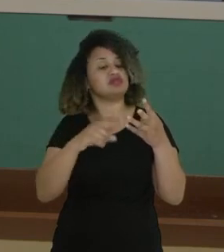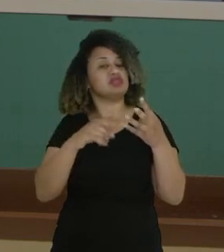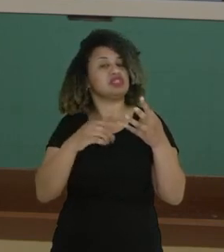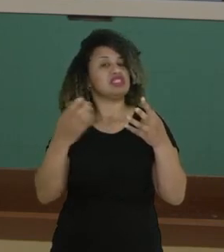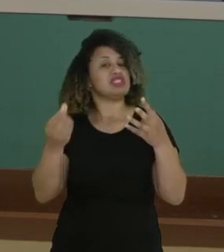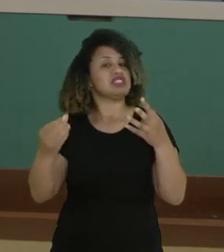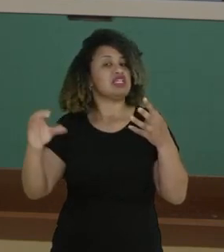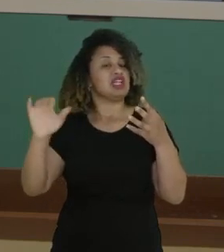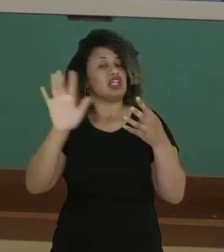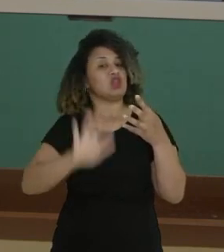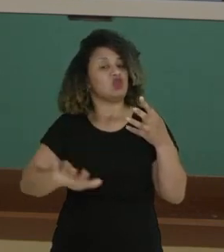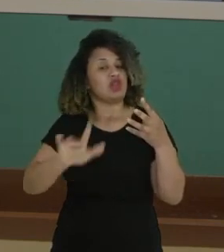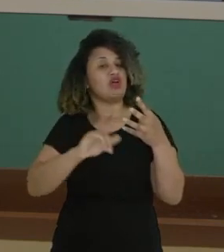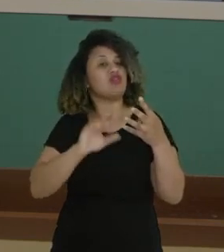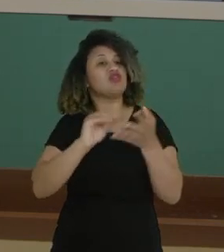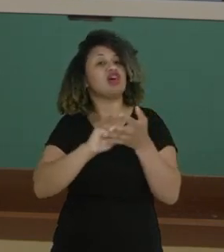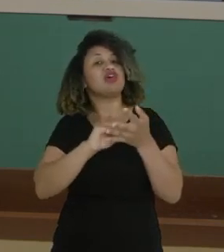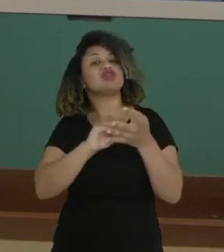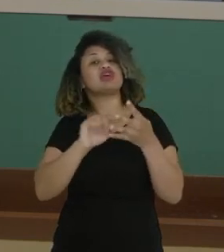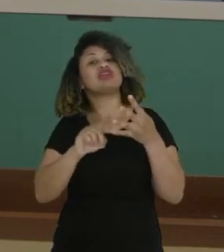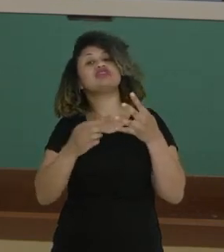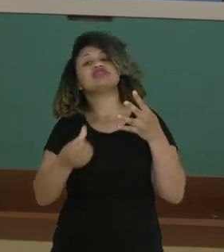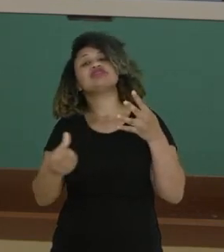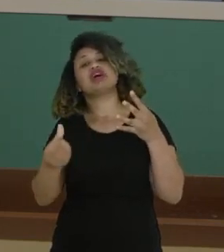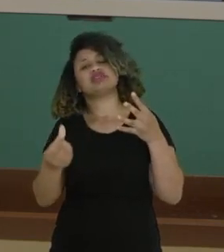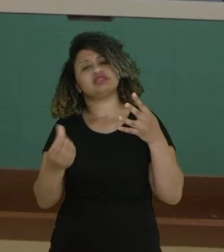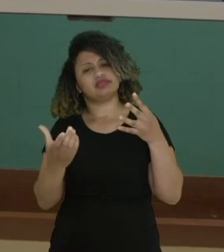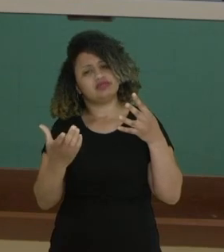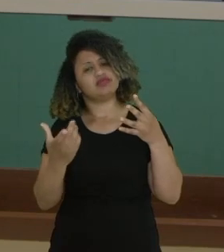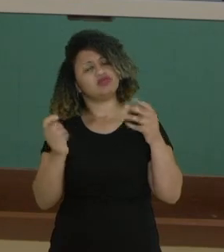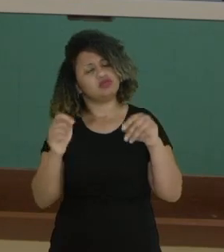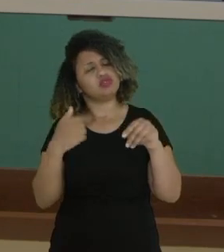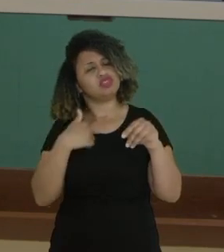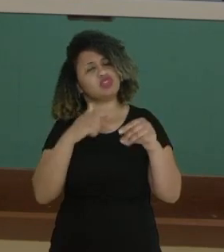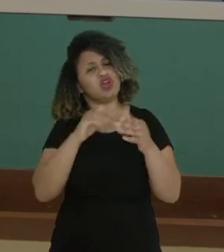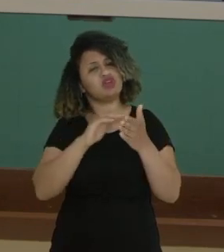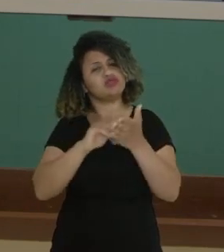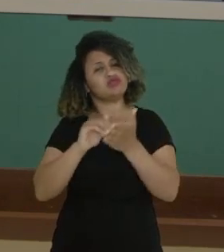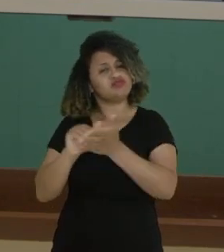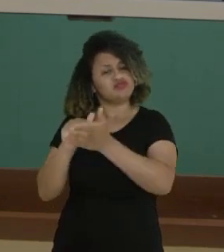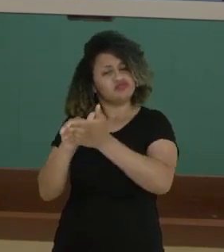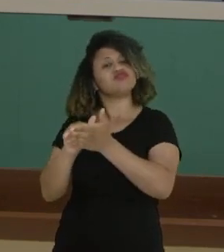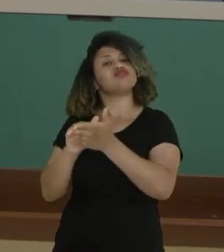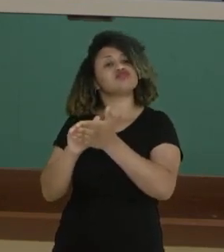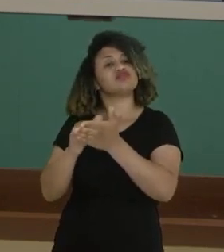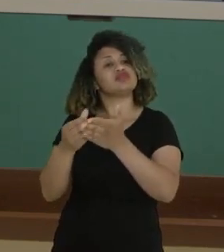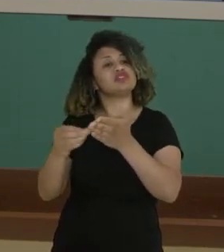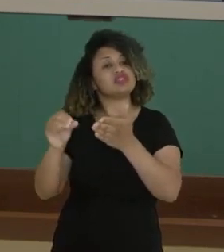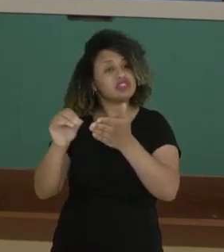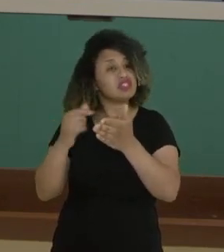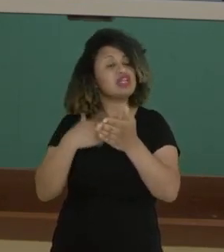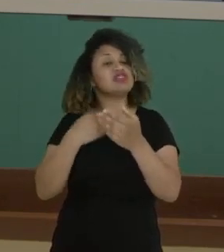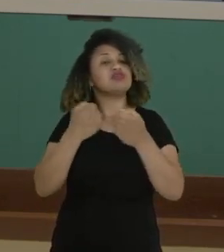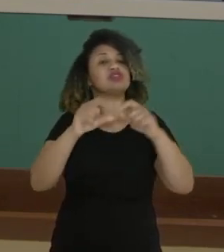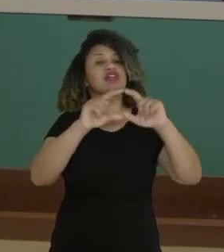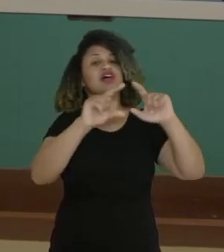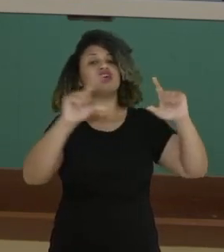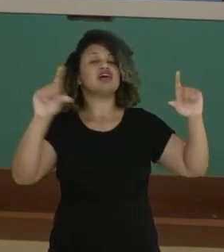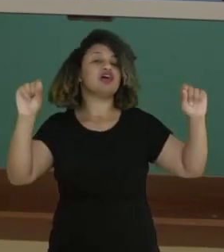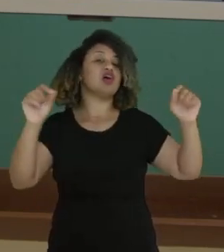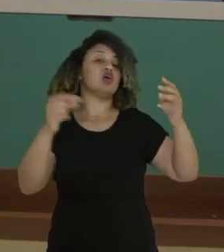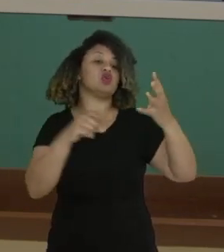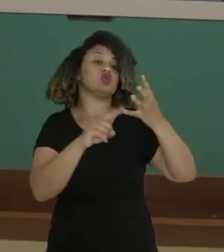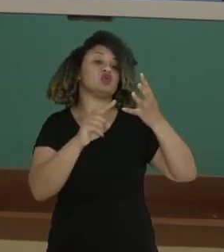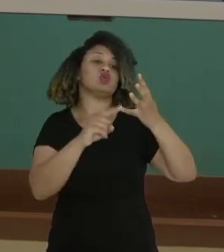né? Faltam 6. Então, você poderia ter feito apenas essa subtração em vez dessa conta para o